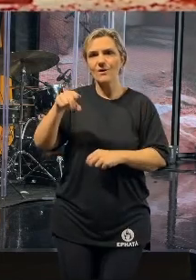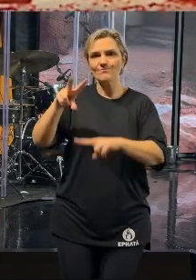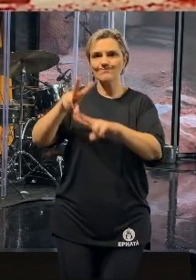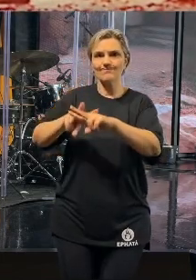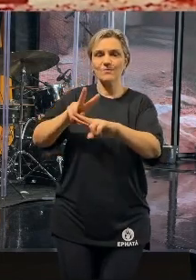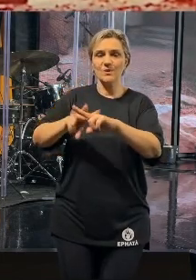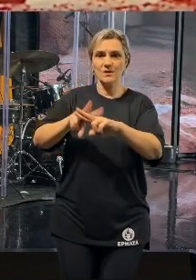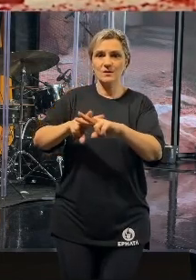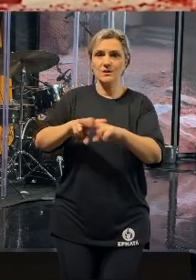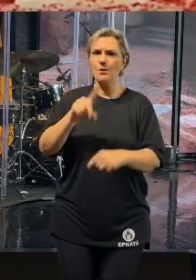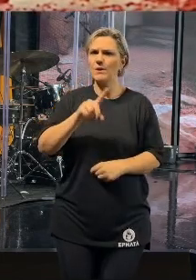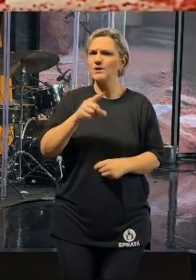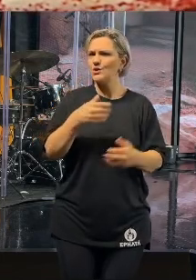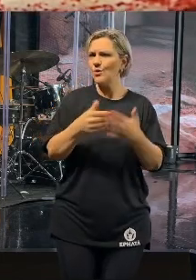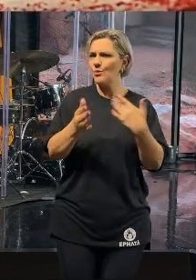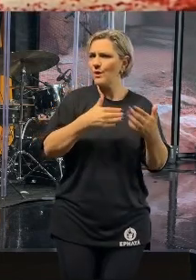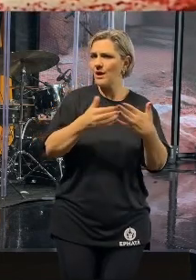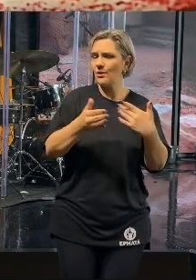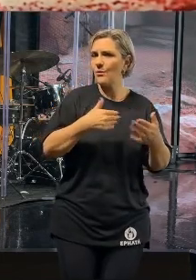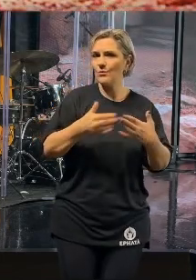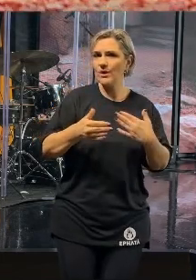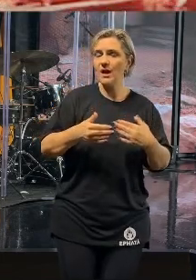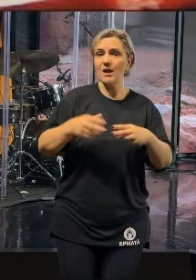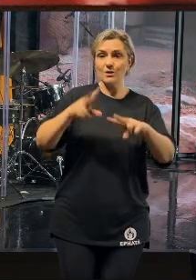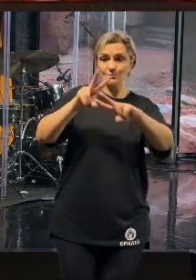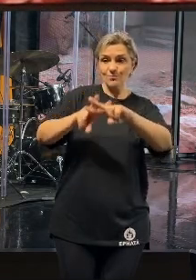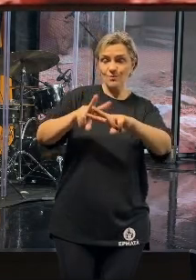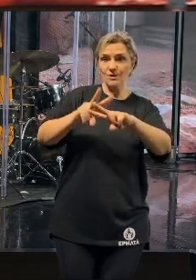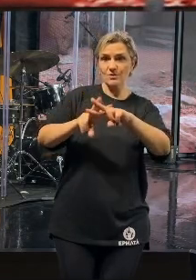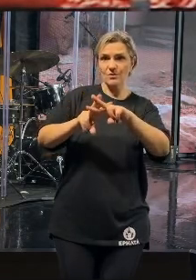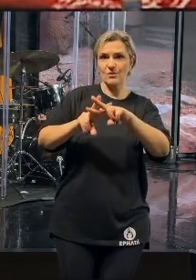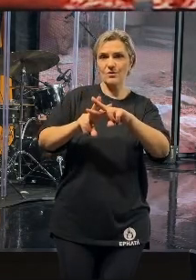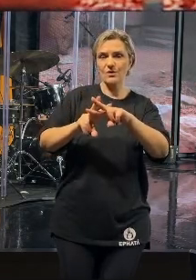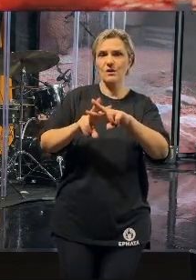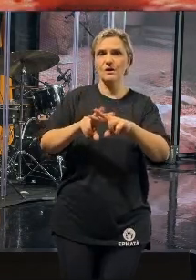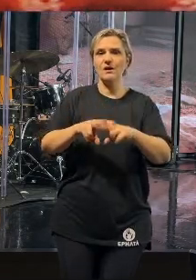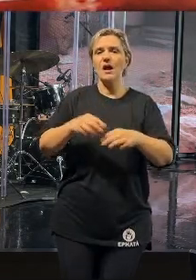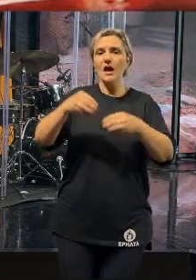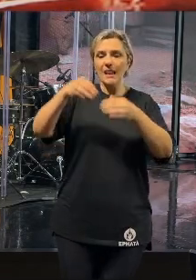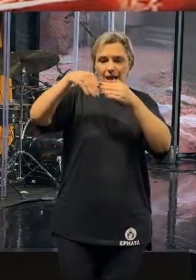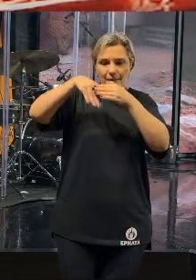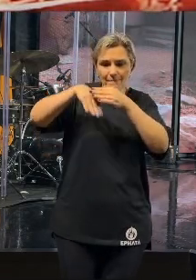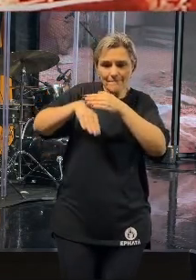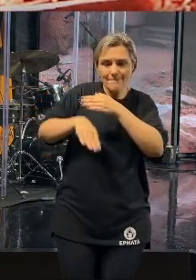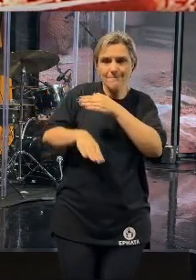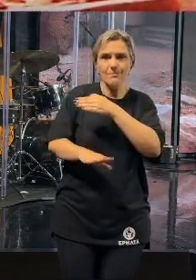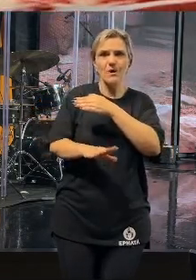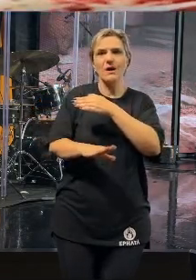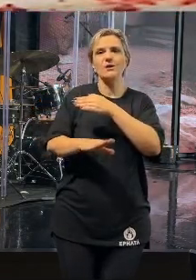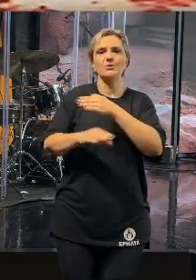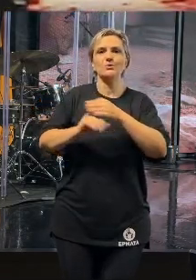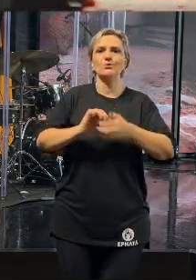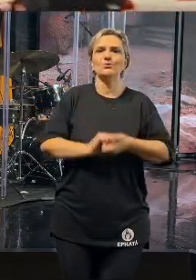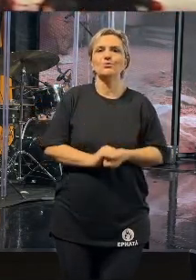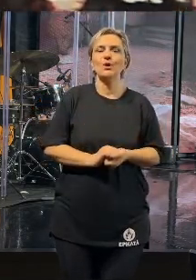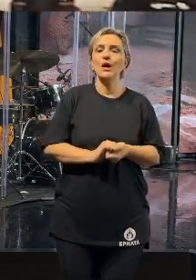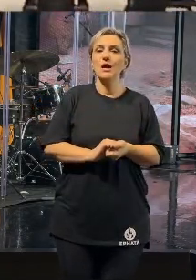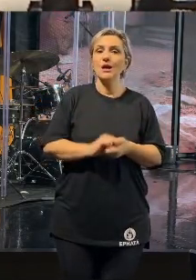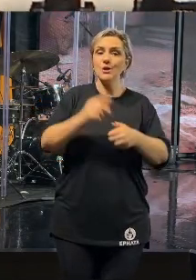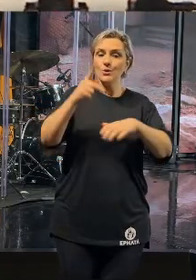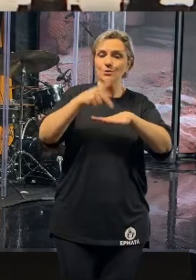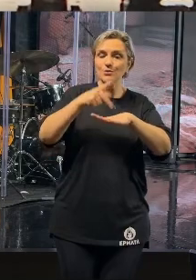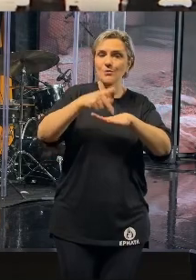cárcere, mas não é qualquer cárcere, não senhor, é no cárcere interior. E lá no cárcere interior os seus pés